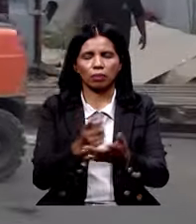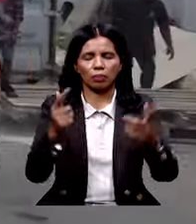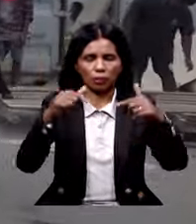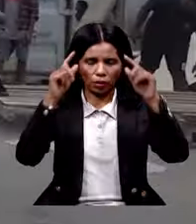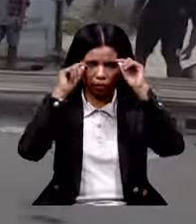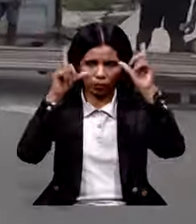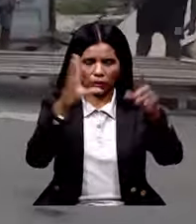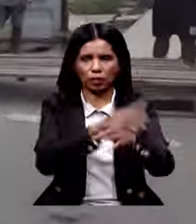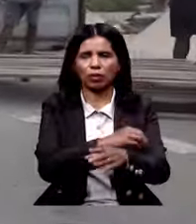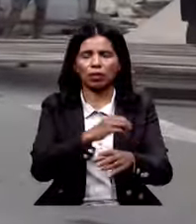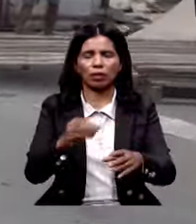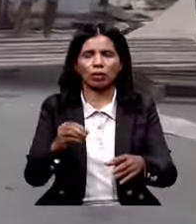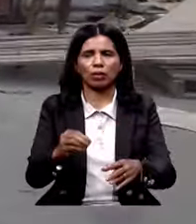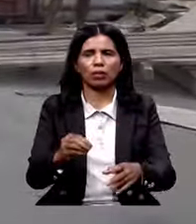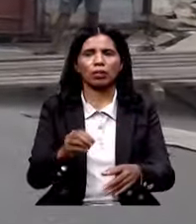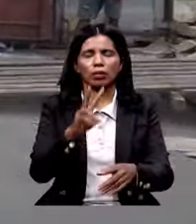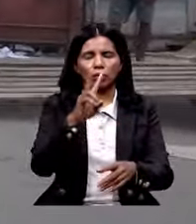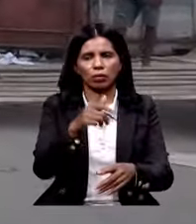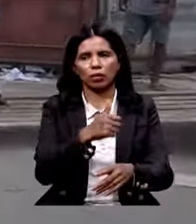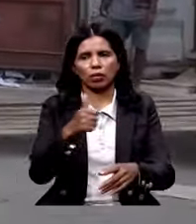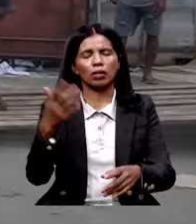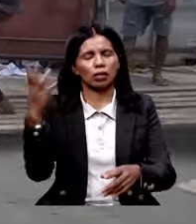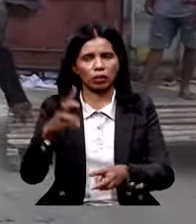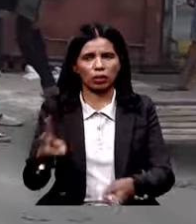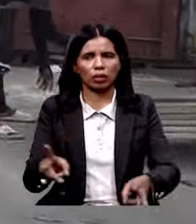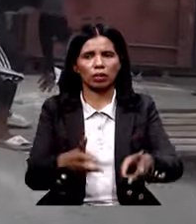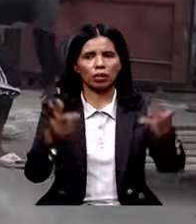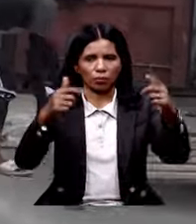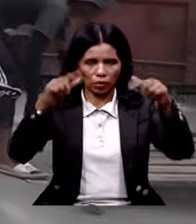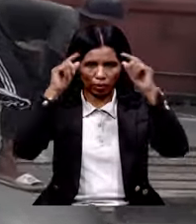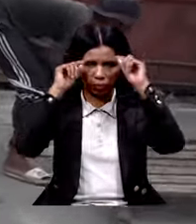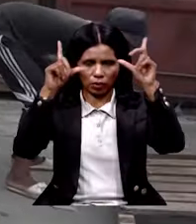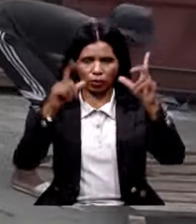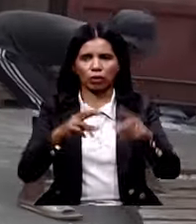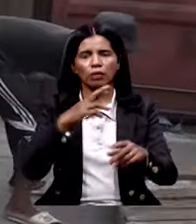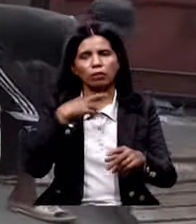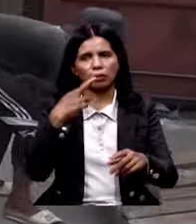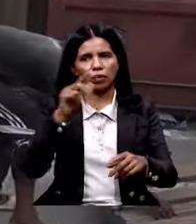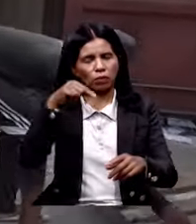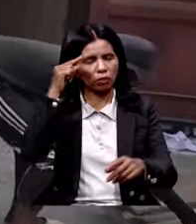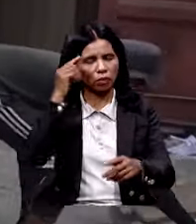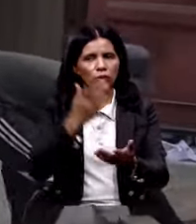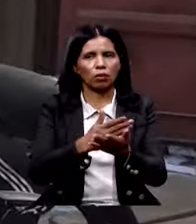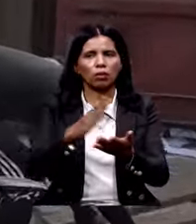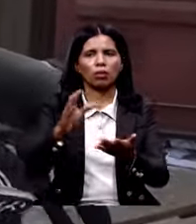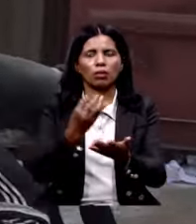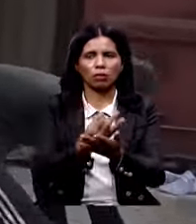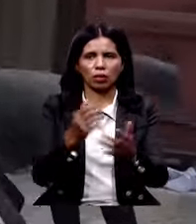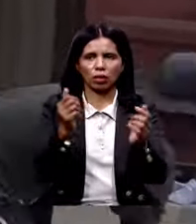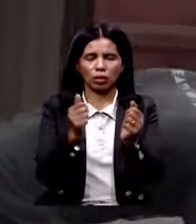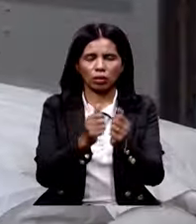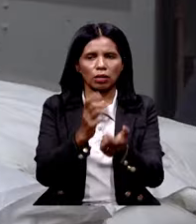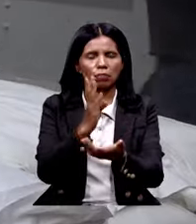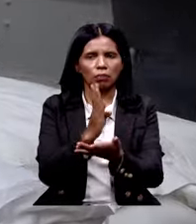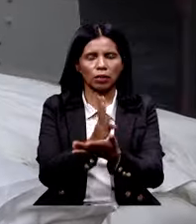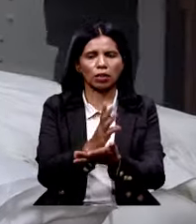Timor-Leste, no tonelada rihun rua selo que ona dalan mai ia Timor-Leste. Foz refere governo Sousa ao montante dólar americano milhão